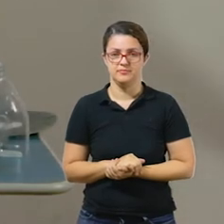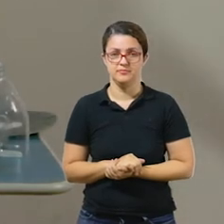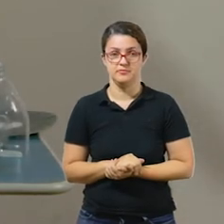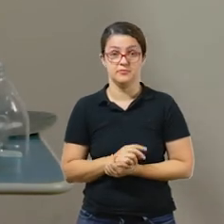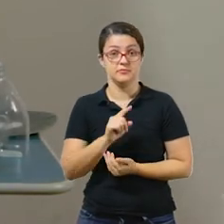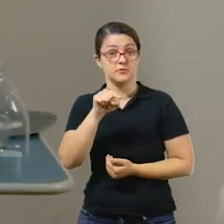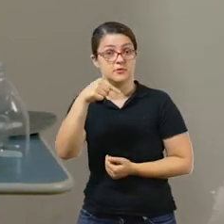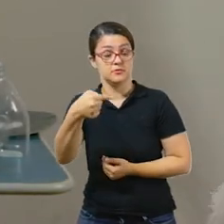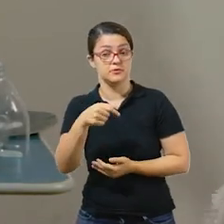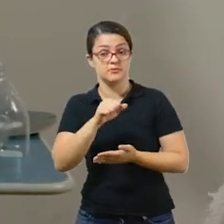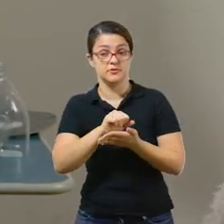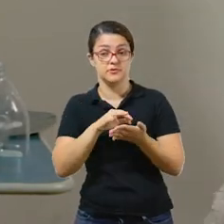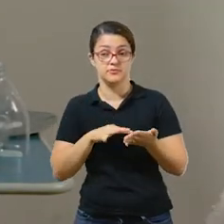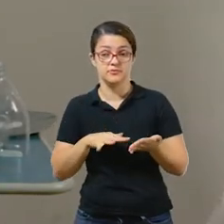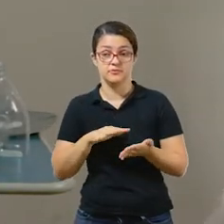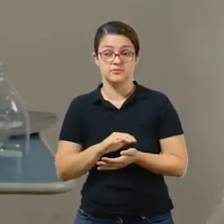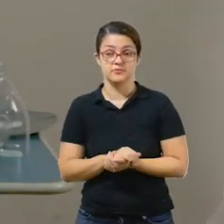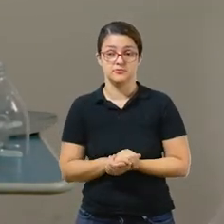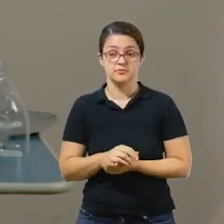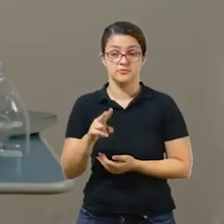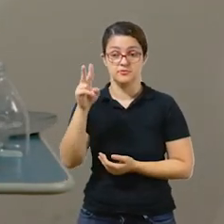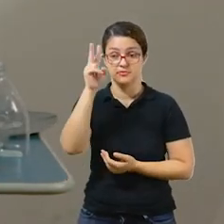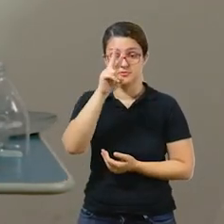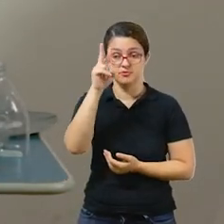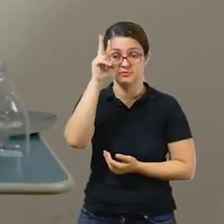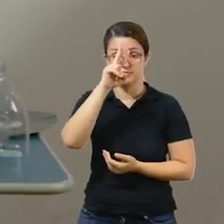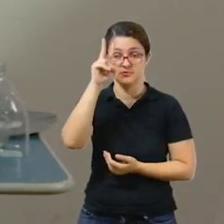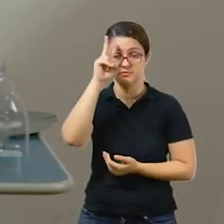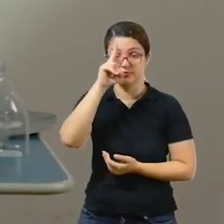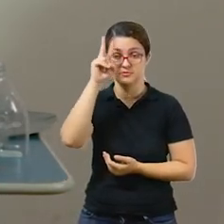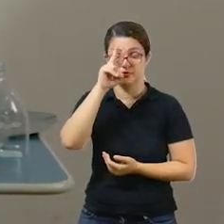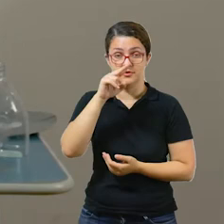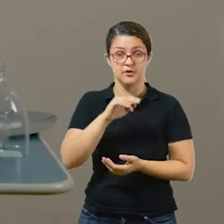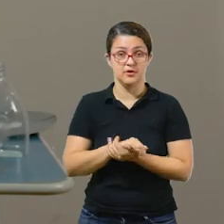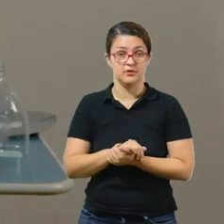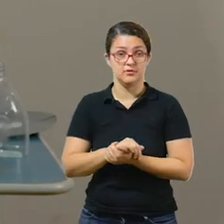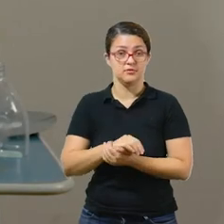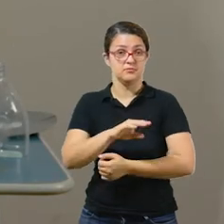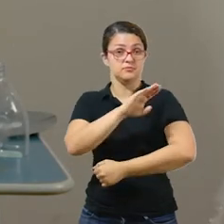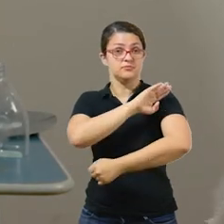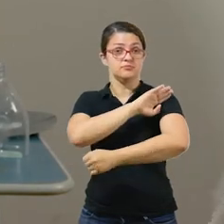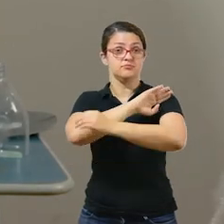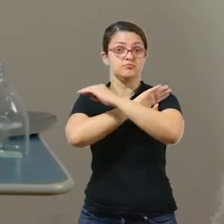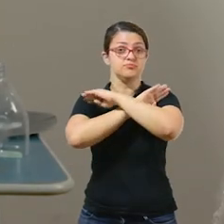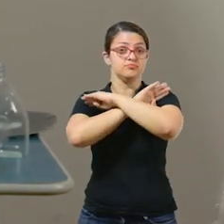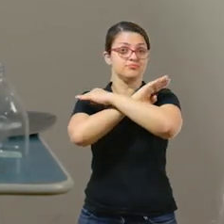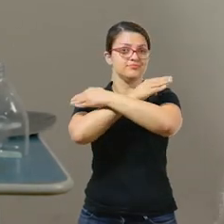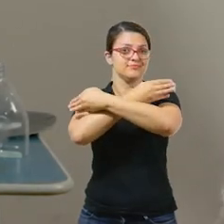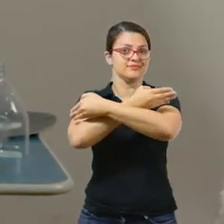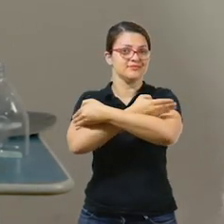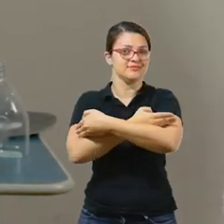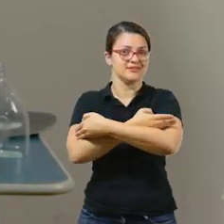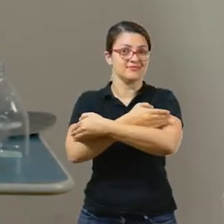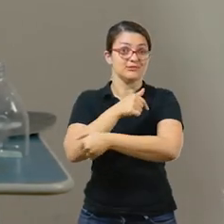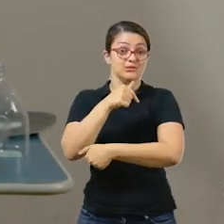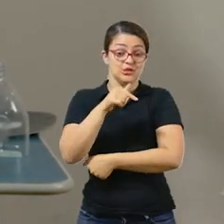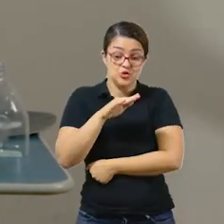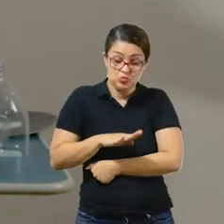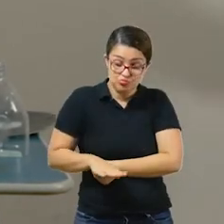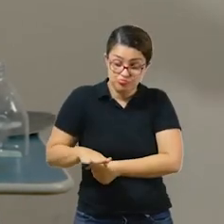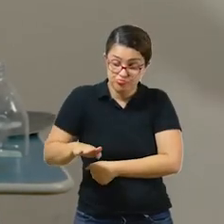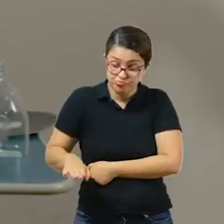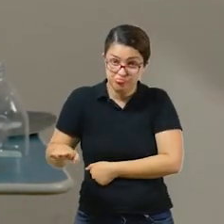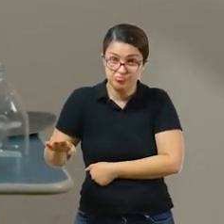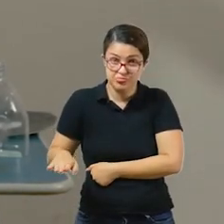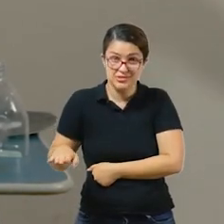A nossa próxima atividade é a história da Branca de Neve e os Sete Anões. Quem não conhece